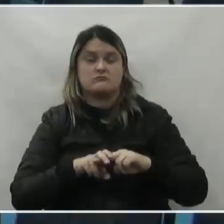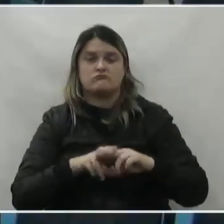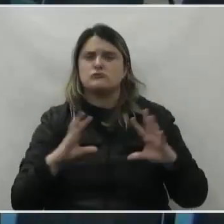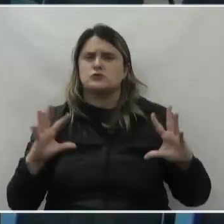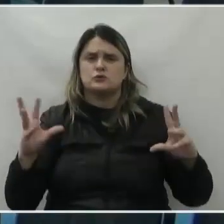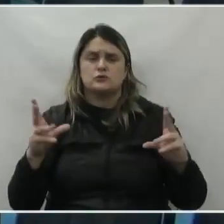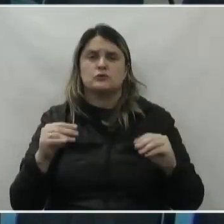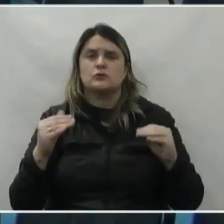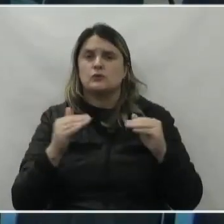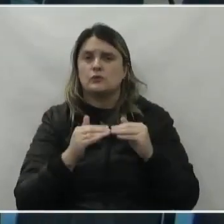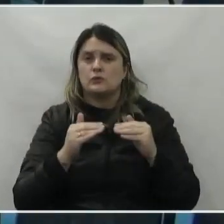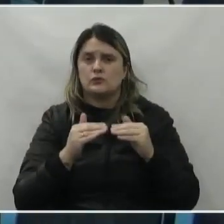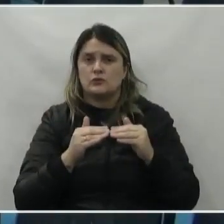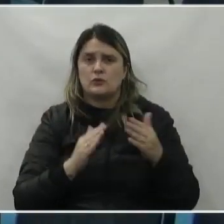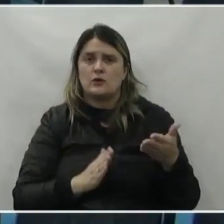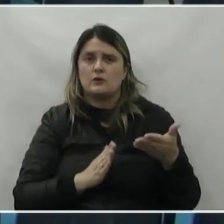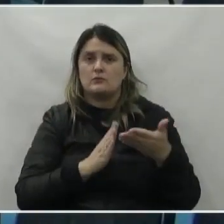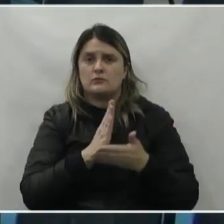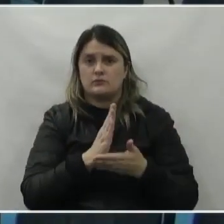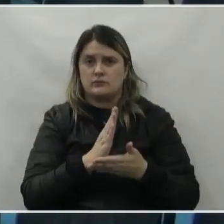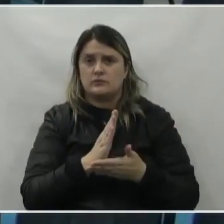estão.